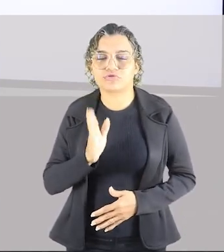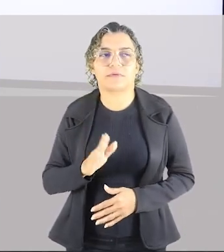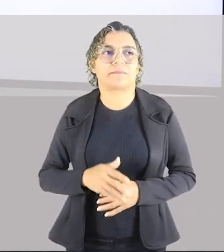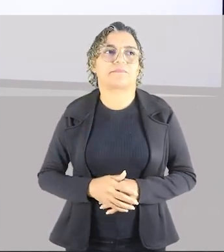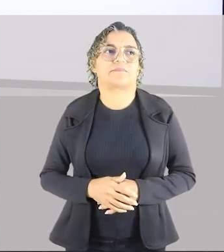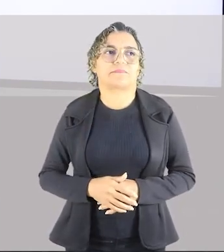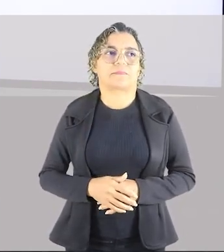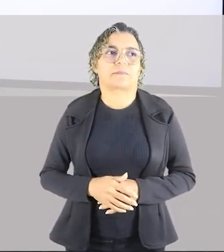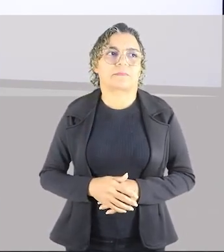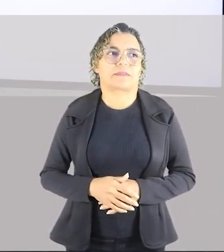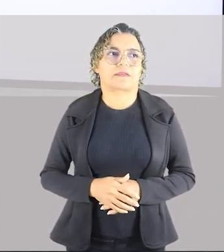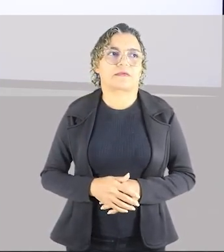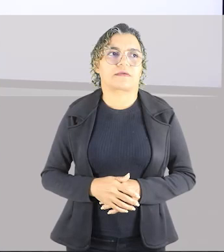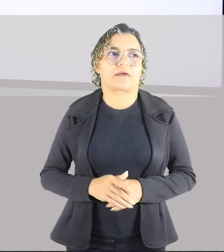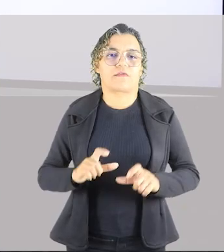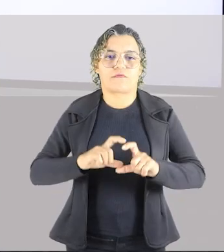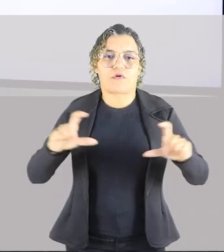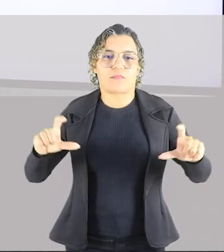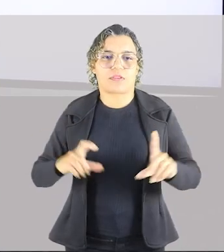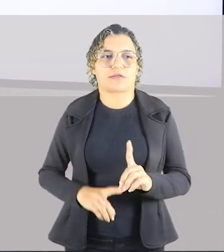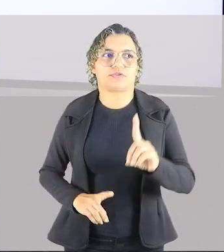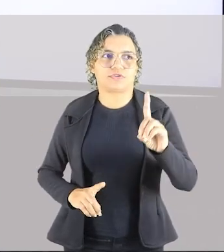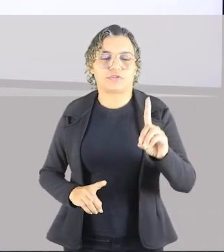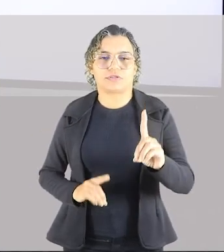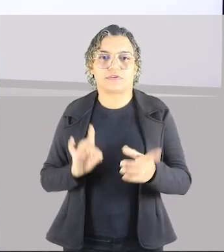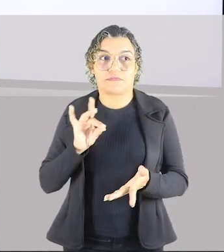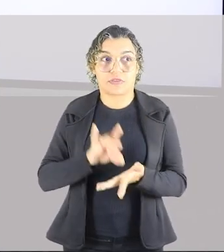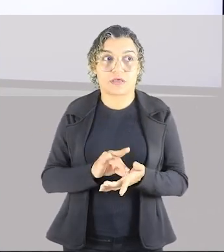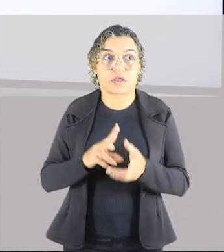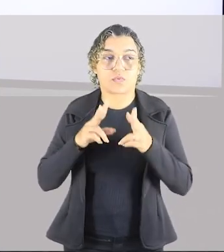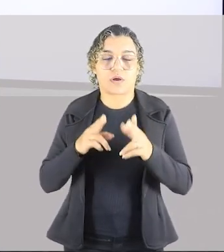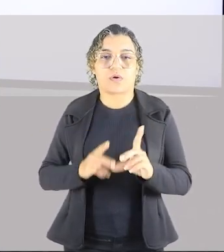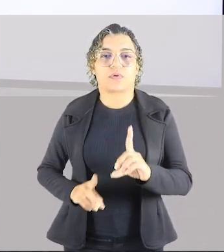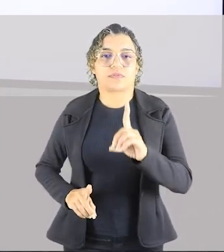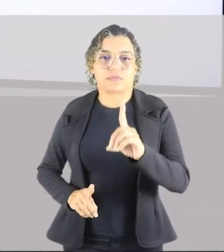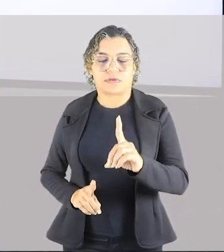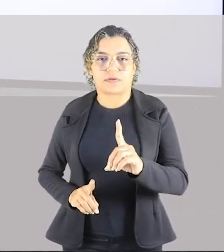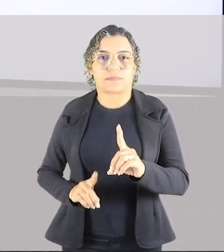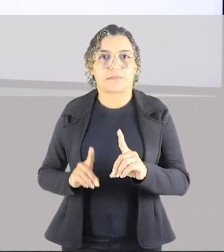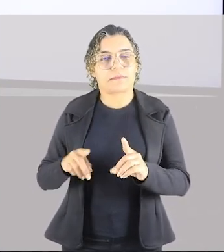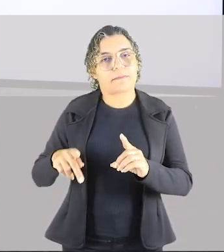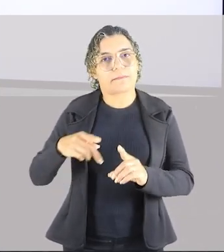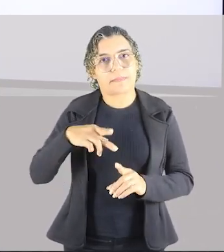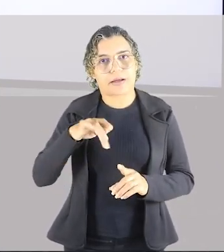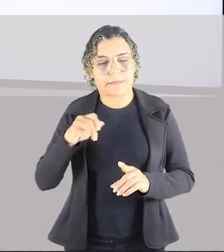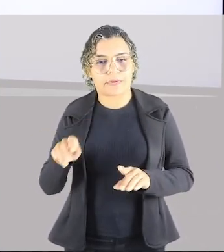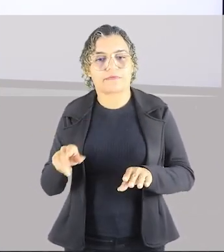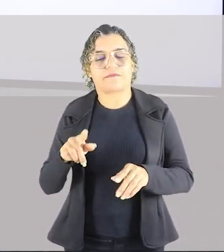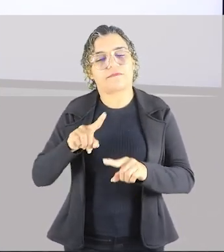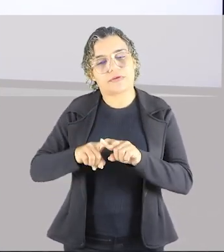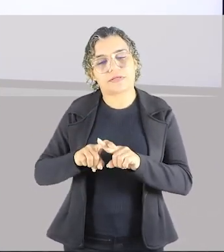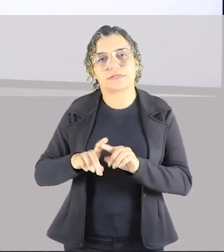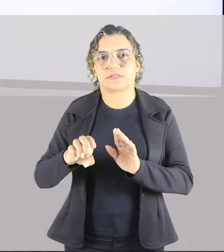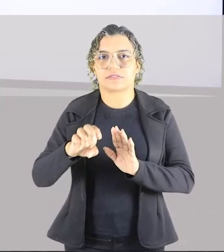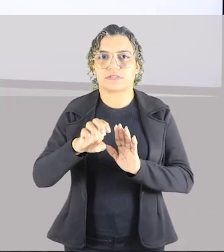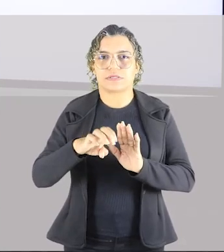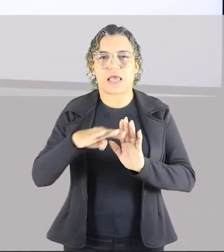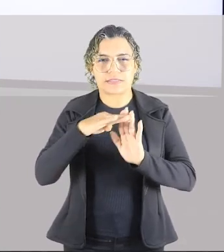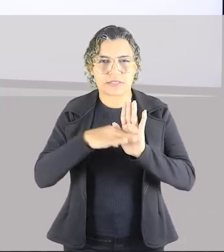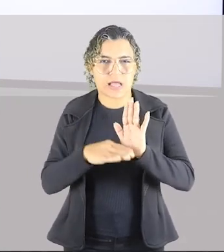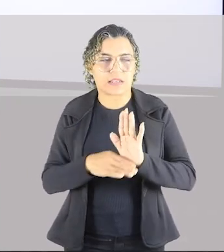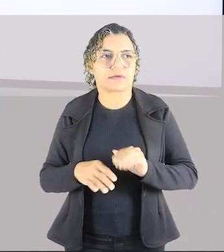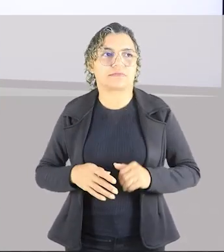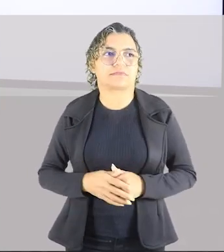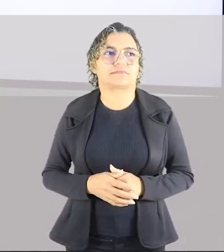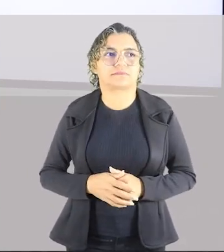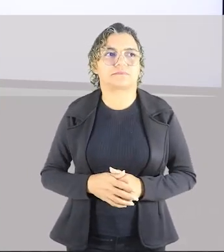a fórmula. Distância real, que é igual à distância no mapa, vezes a escala. Quem é a distância real? Não sei,